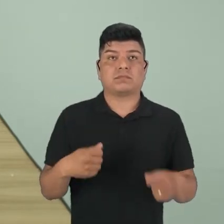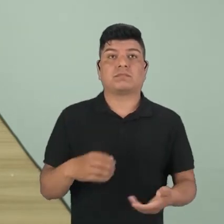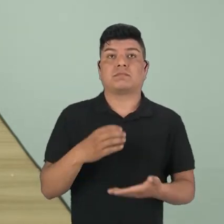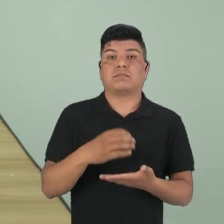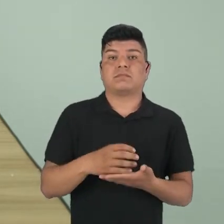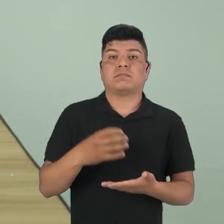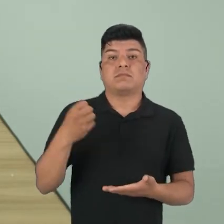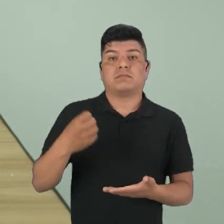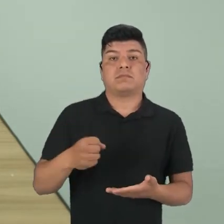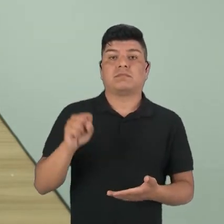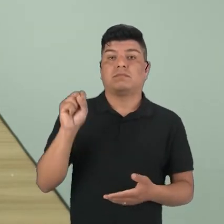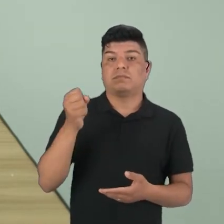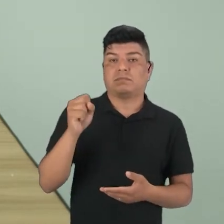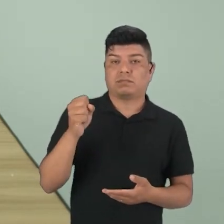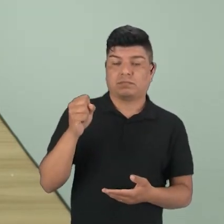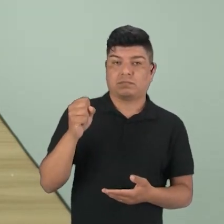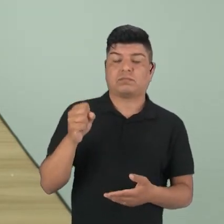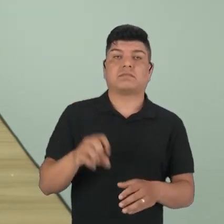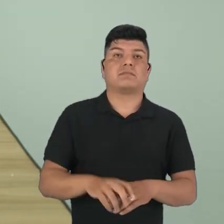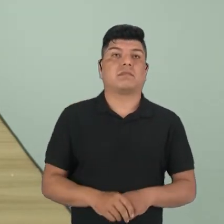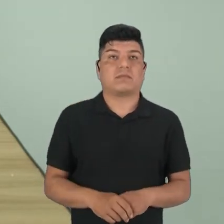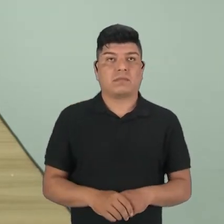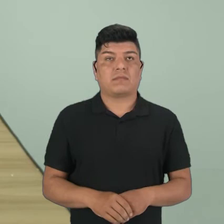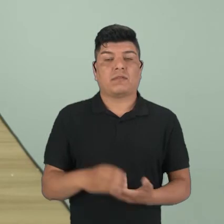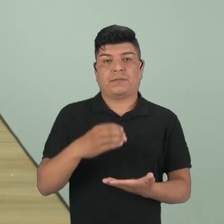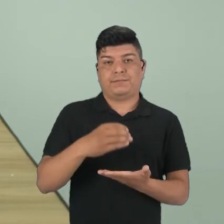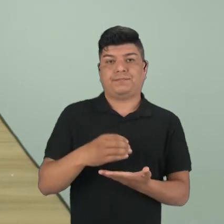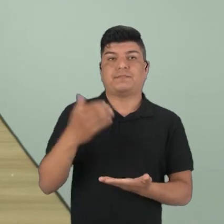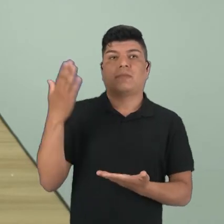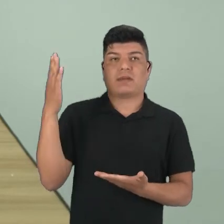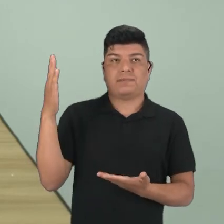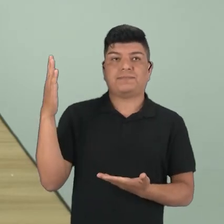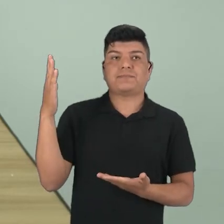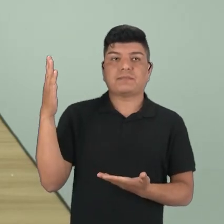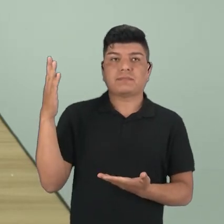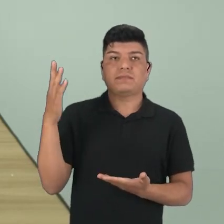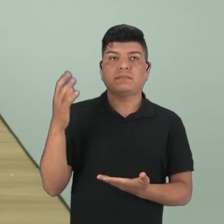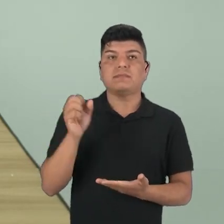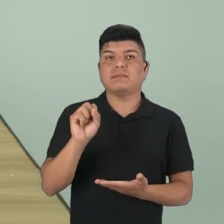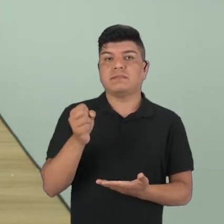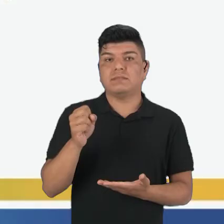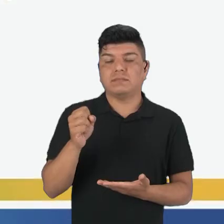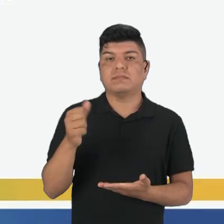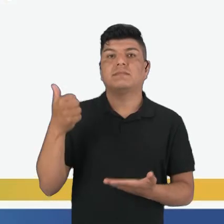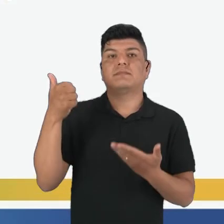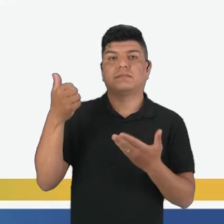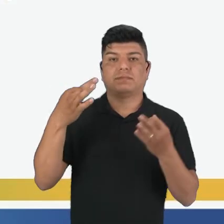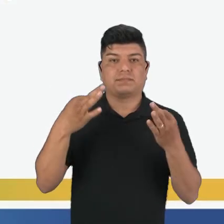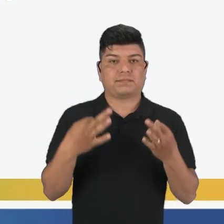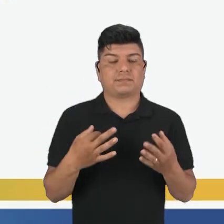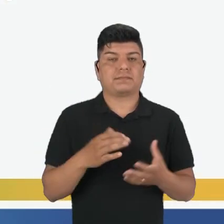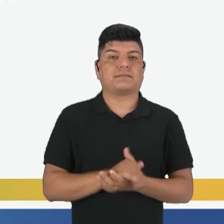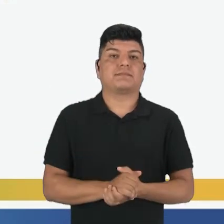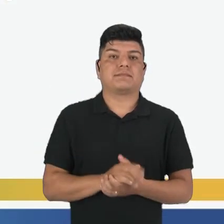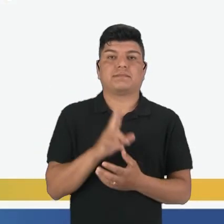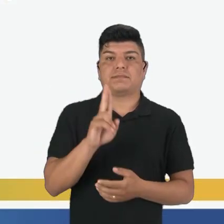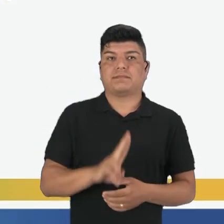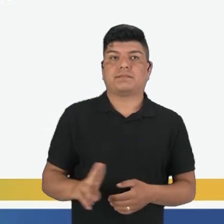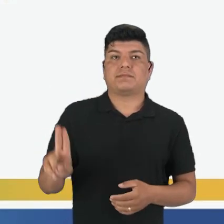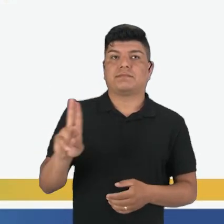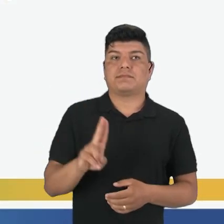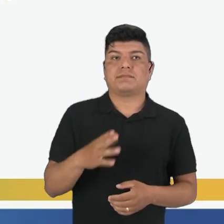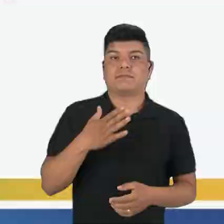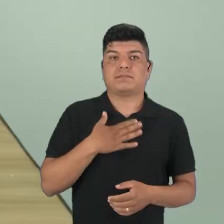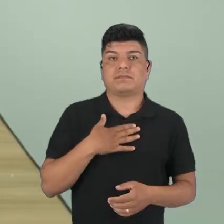ser 8 embalagens. Vamos conferir? 8 embalagens, certinho, usando